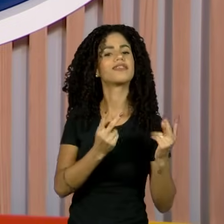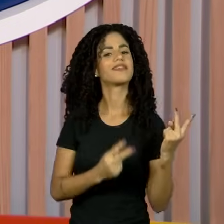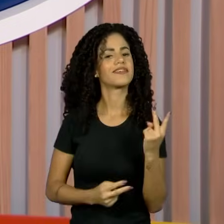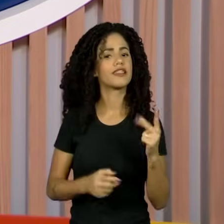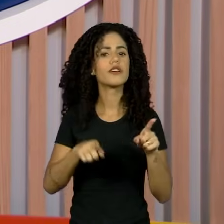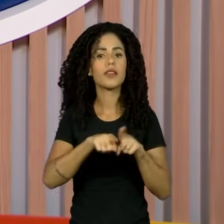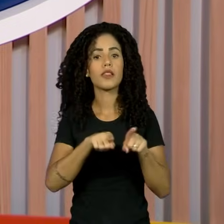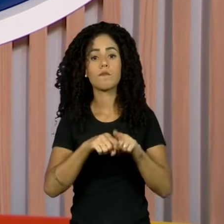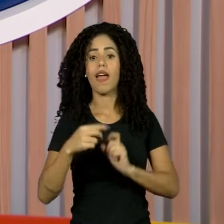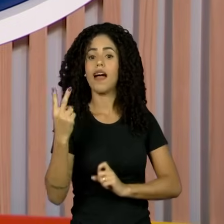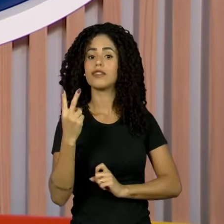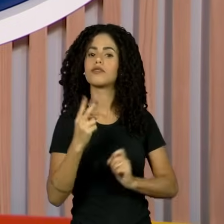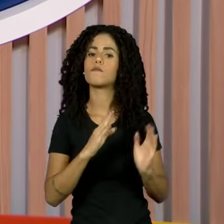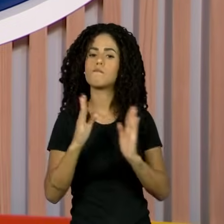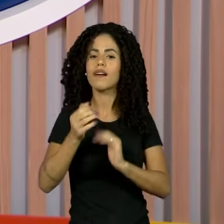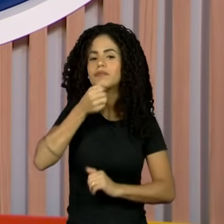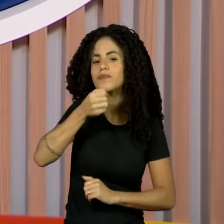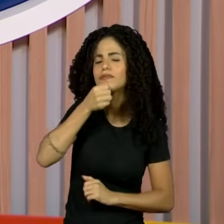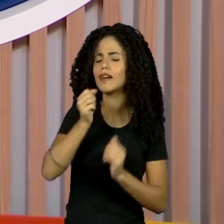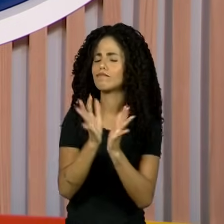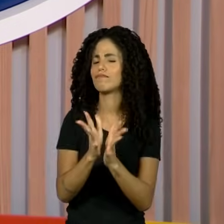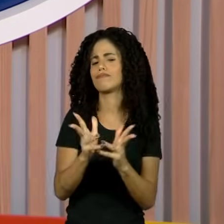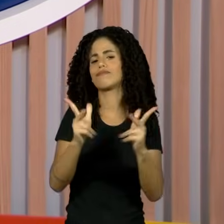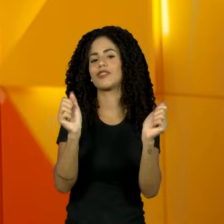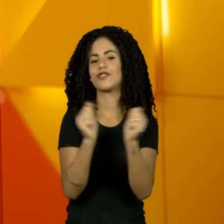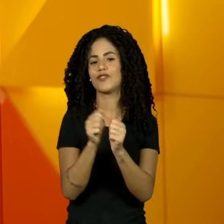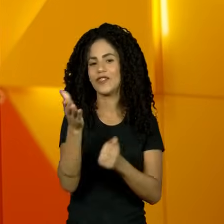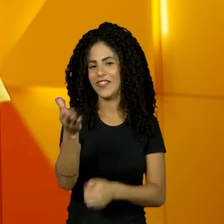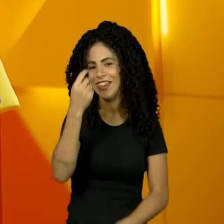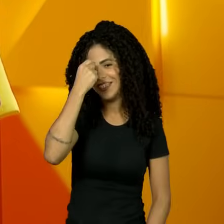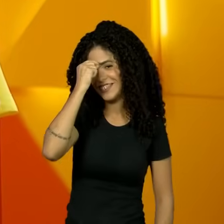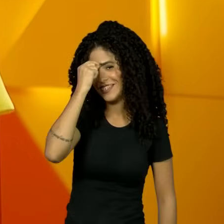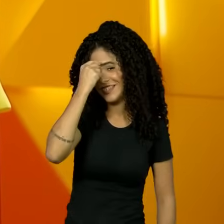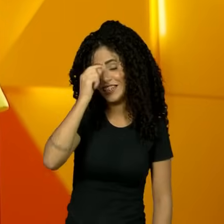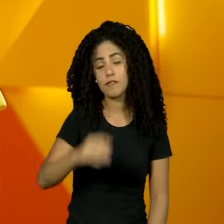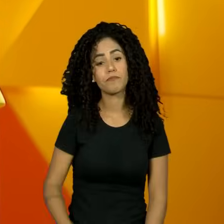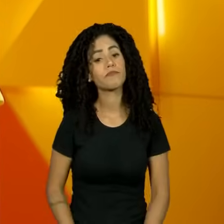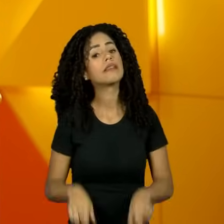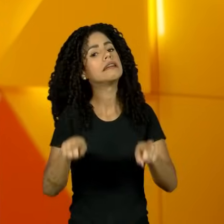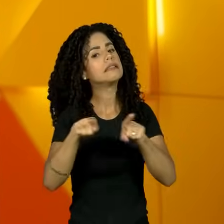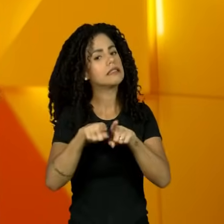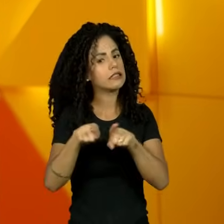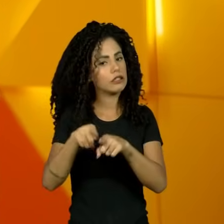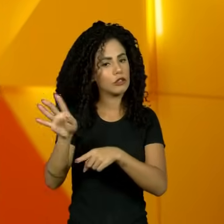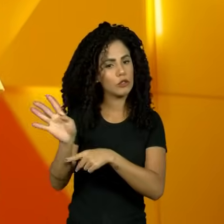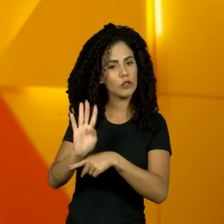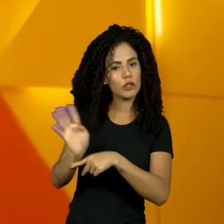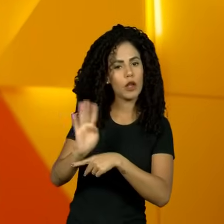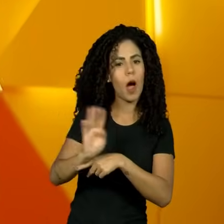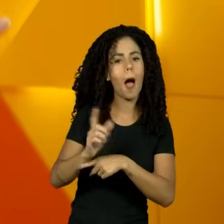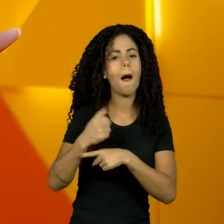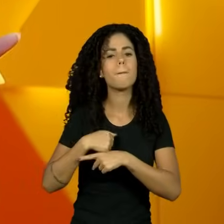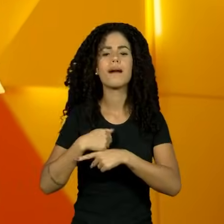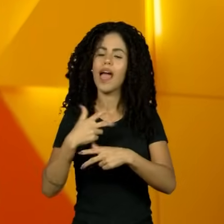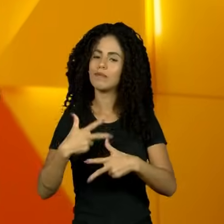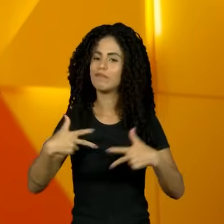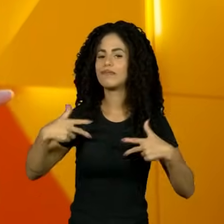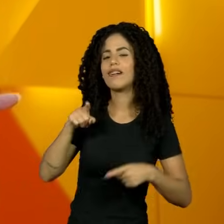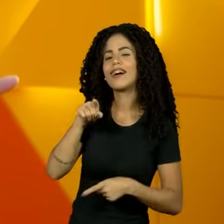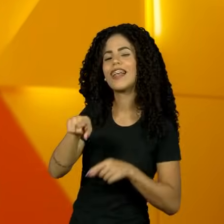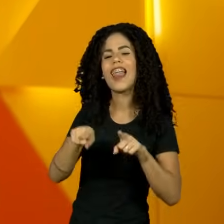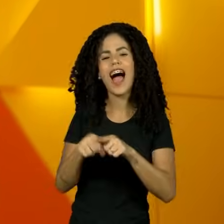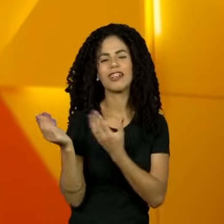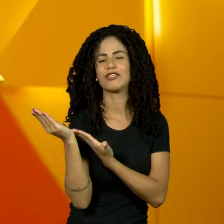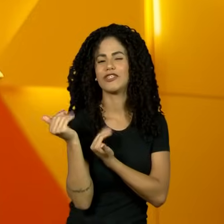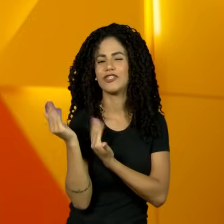vai assistir a segunda parte dessa entrevista maravilhosa que eu fiz com ela. E tem também uma matéria com o Chavoso da USP, meu amigo, jovem